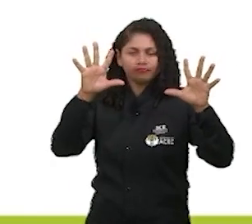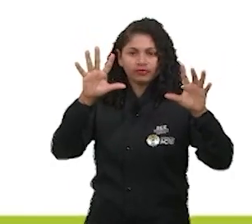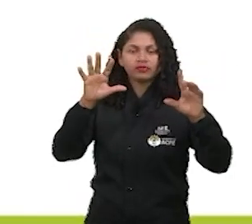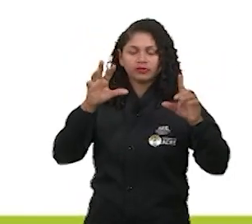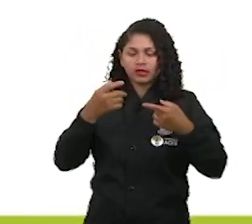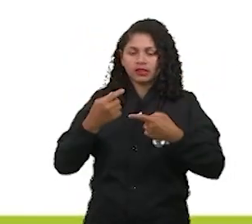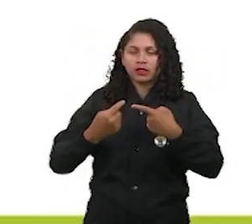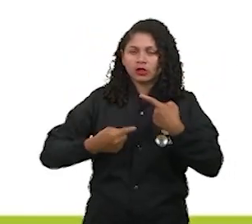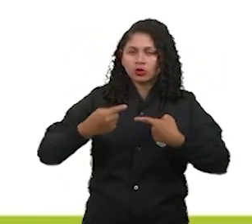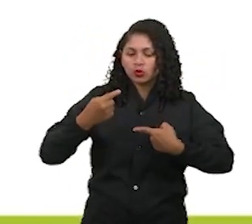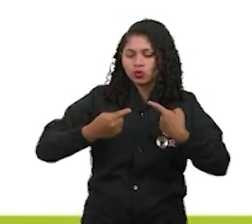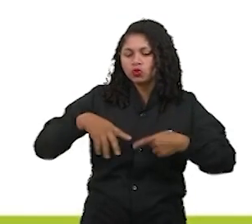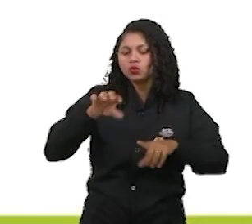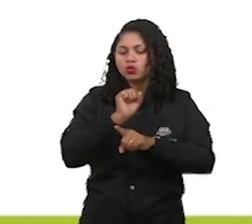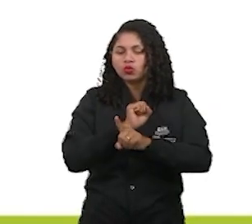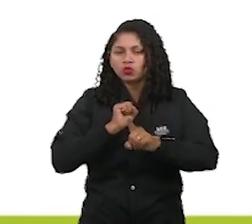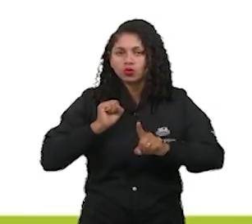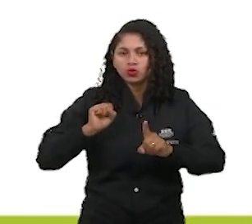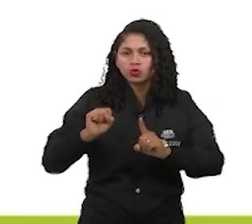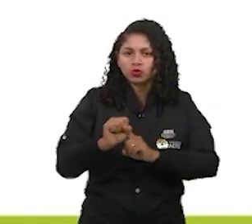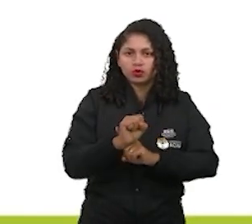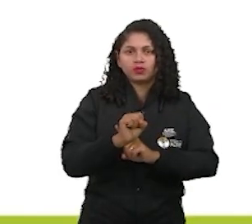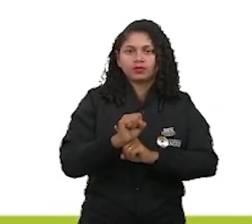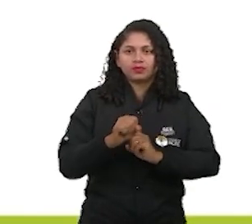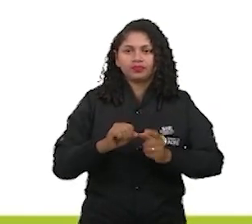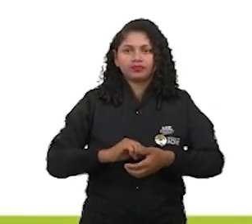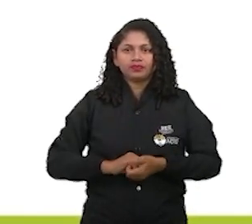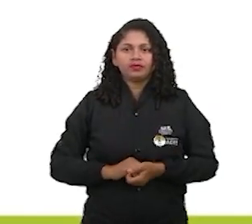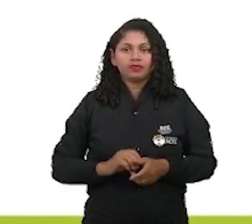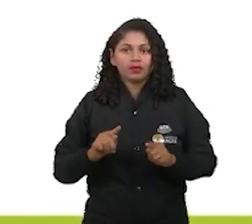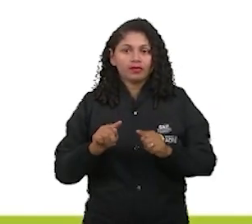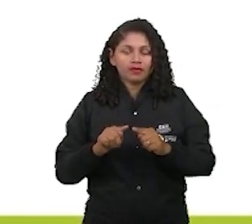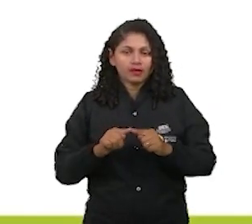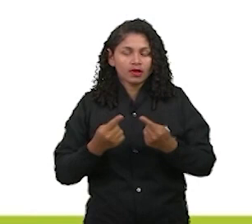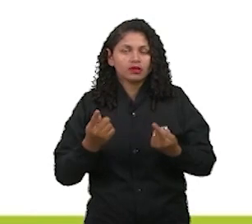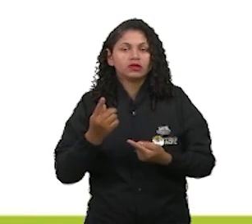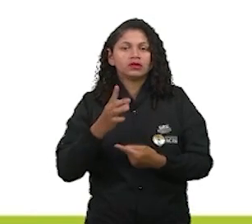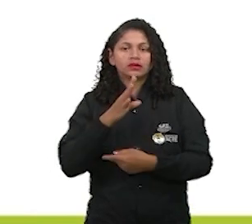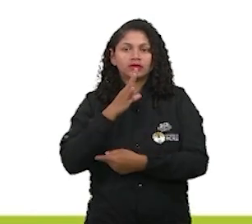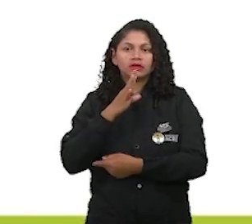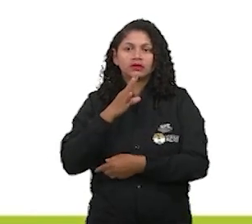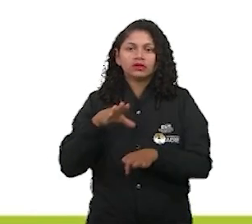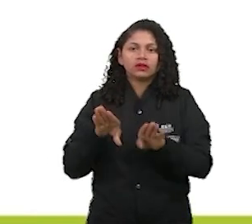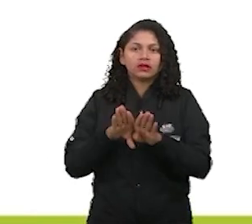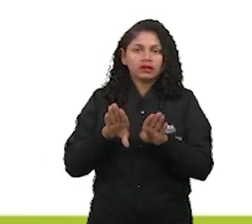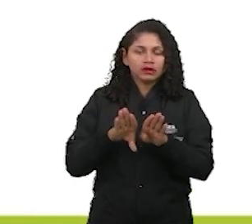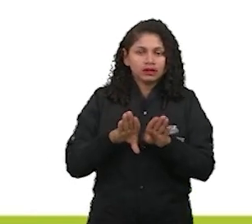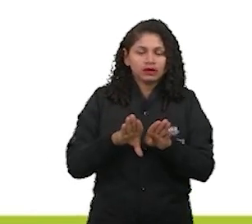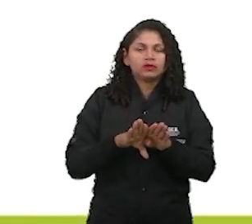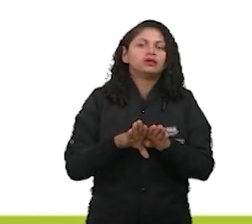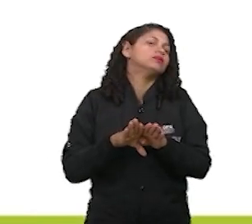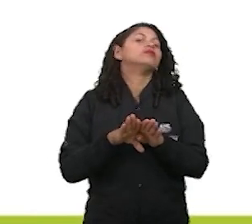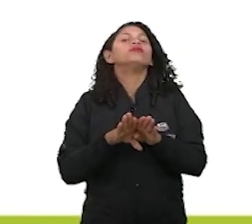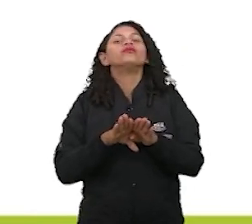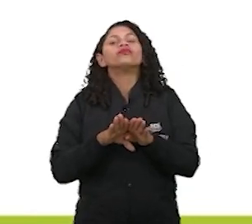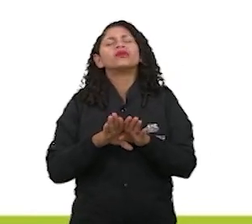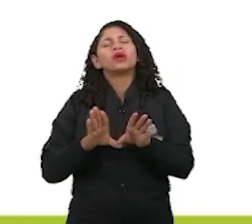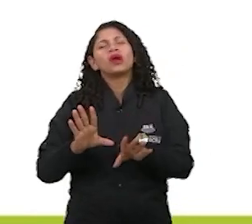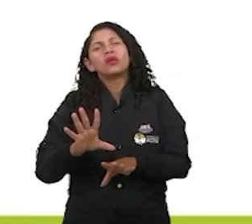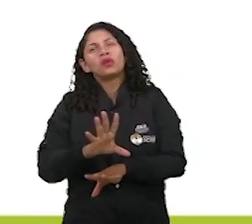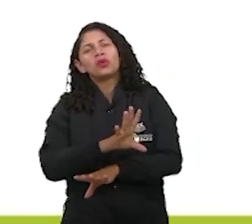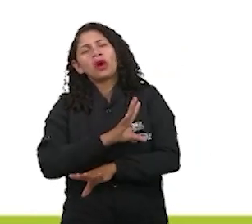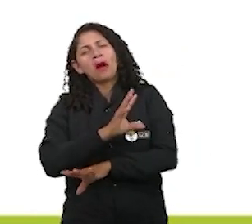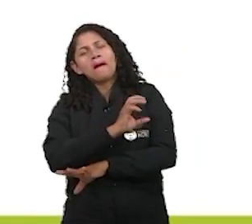social, certo? Mas é claro que ele é mais conhecido, né, também pelos seus sonetos, por tratar do amor.